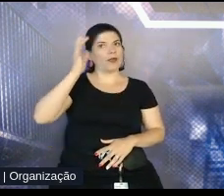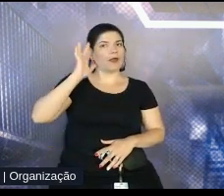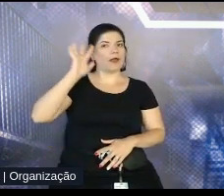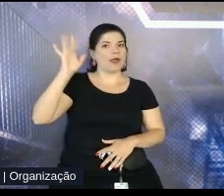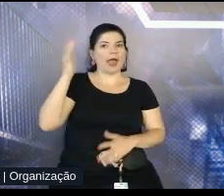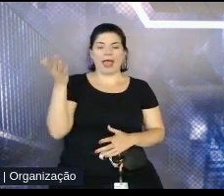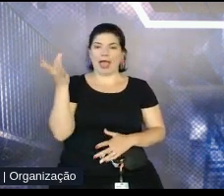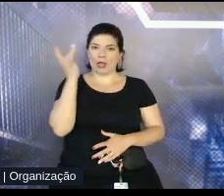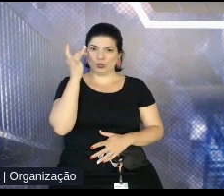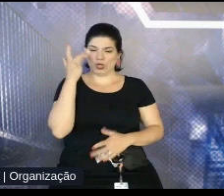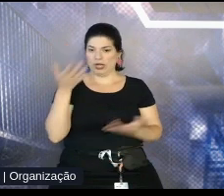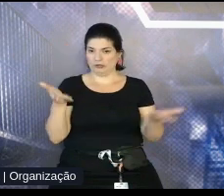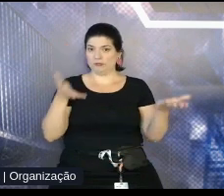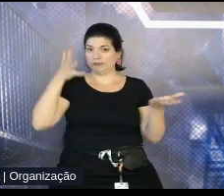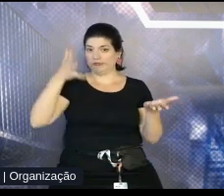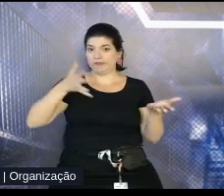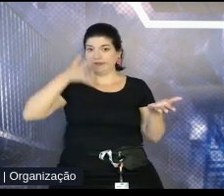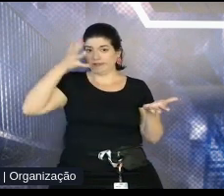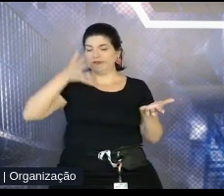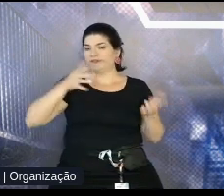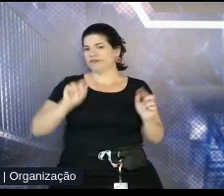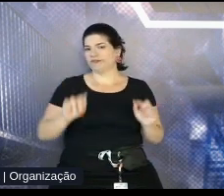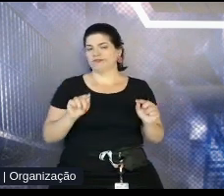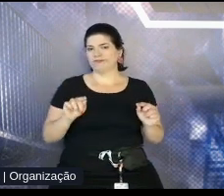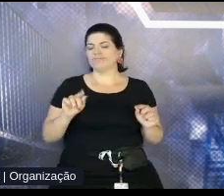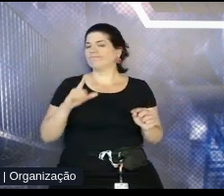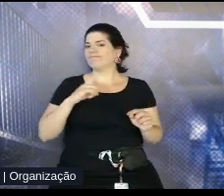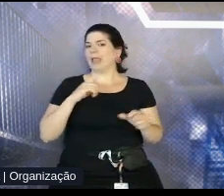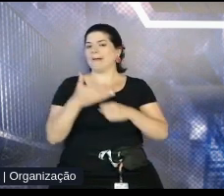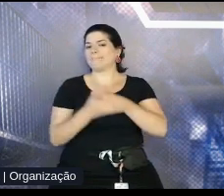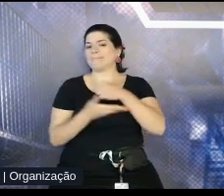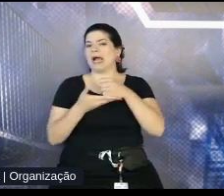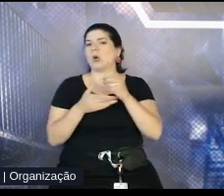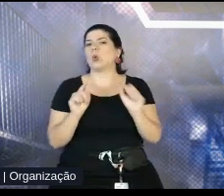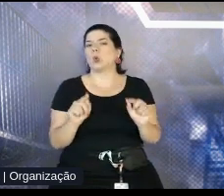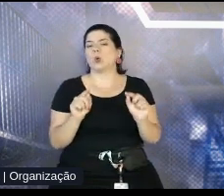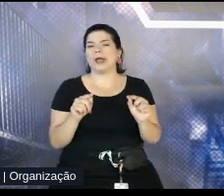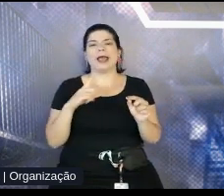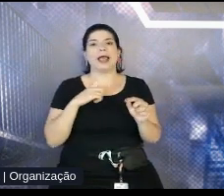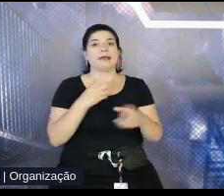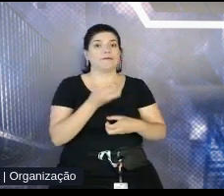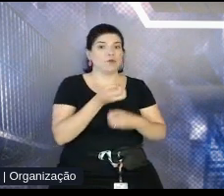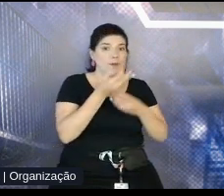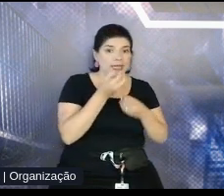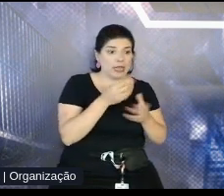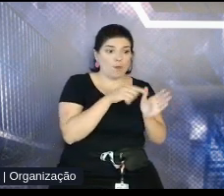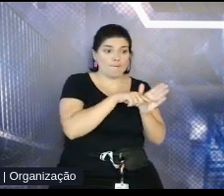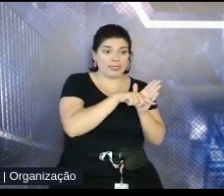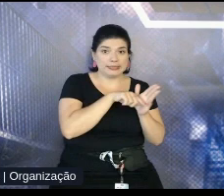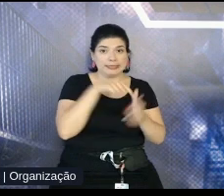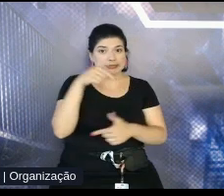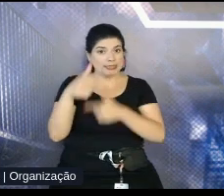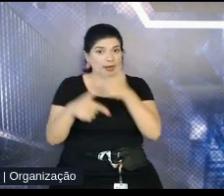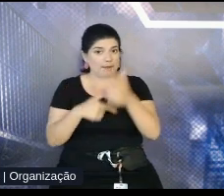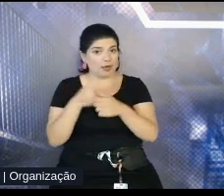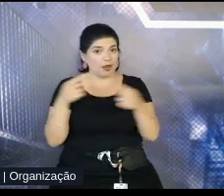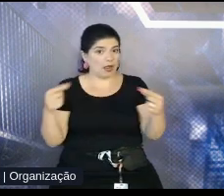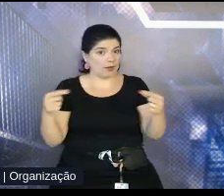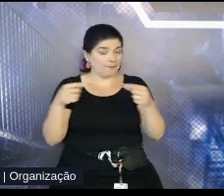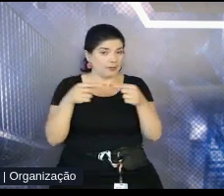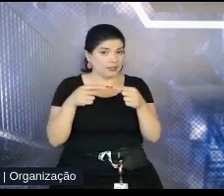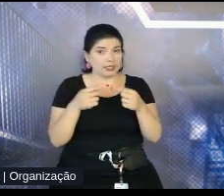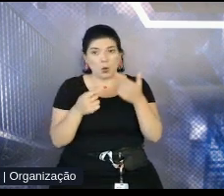momento, é uma narrativa que ela vem sendo fundamentada a partir de dados, a partir de trabalhos relacionados, de